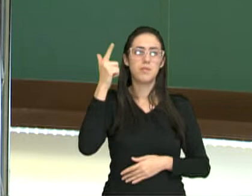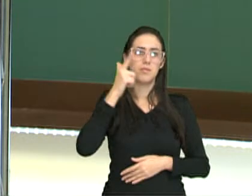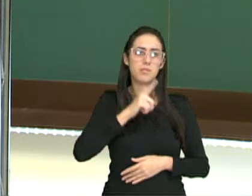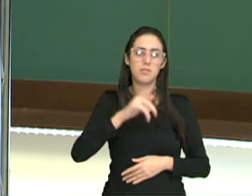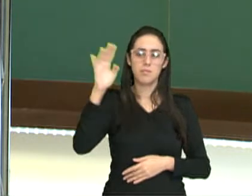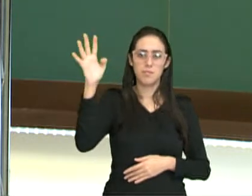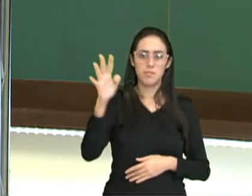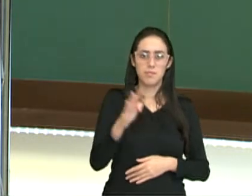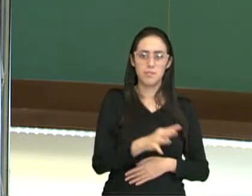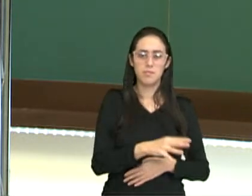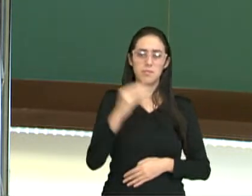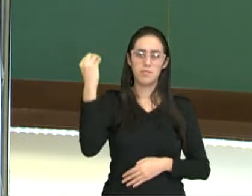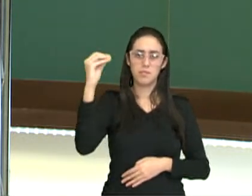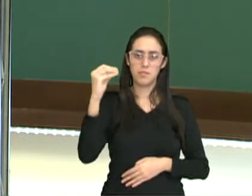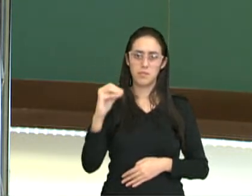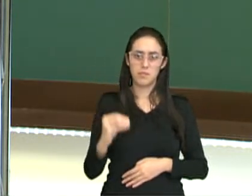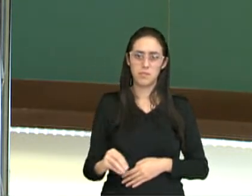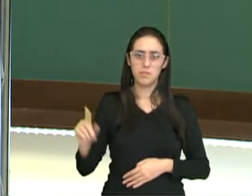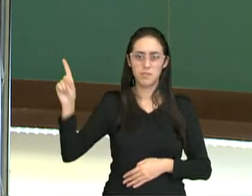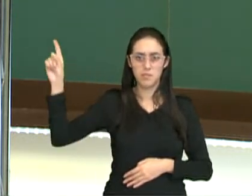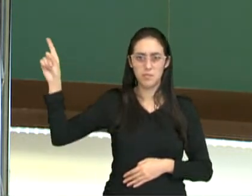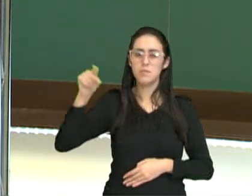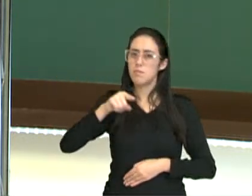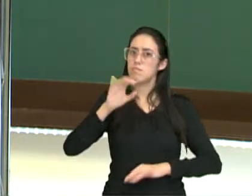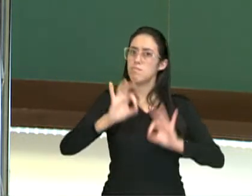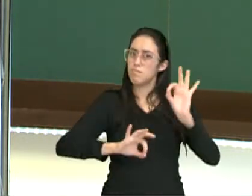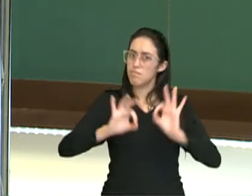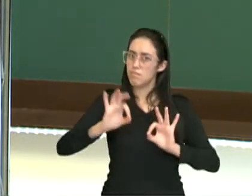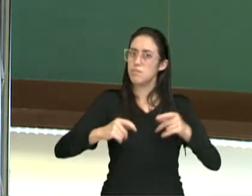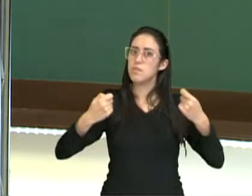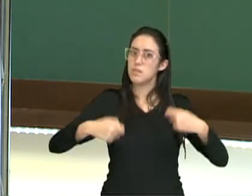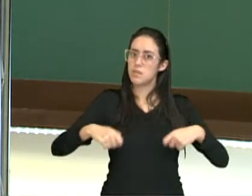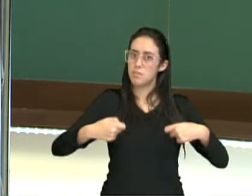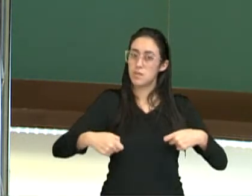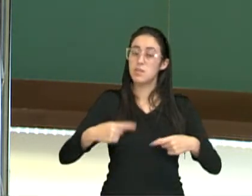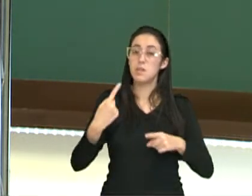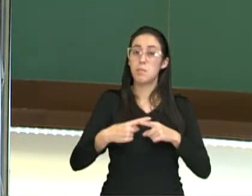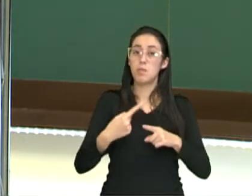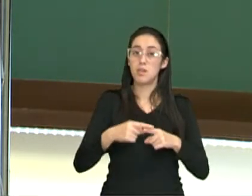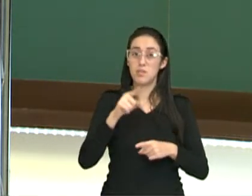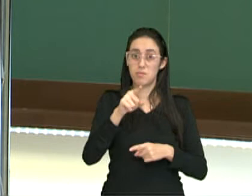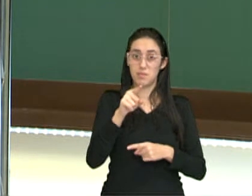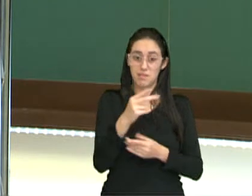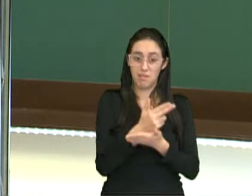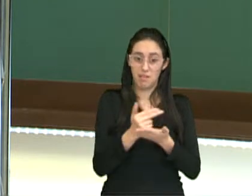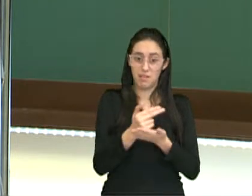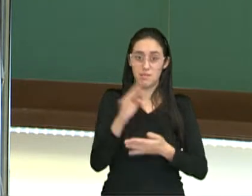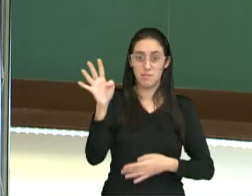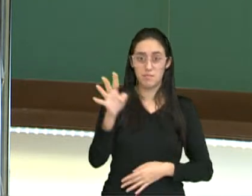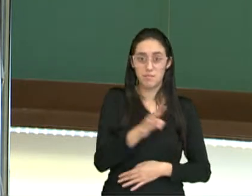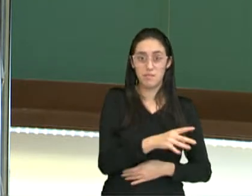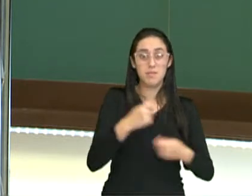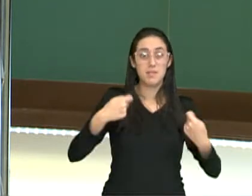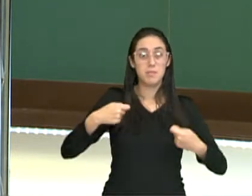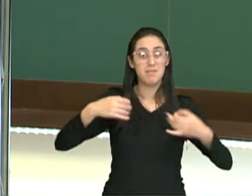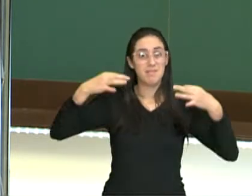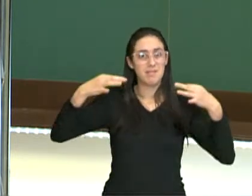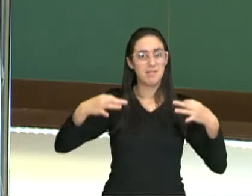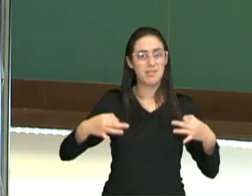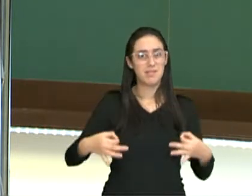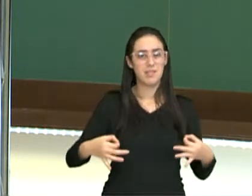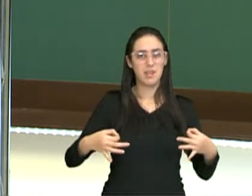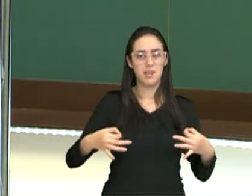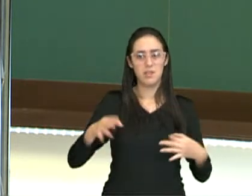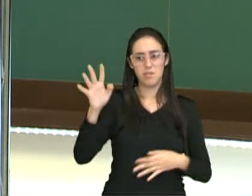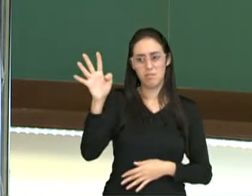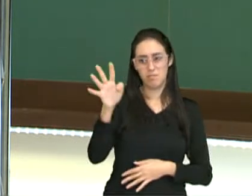as coluninhas que você traçou. Faça bem organizadinho, para que quando você desenha a diagonal, ela saia bem retinha, né, e não